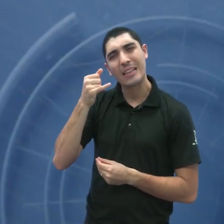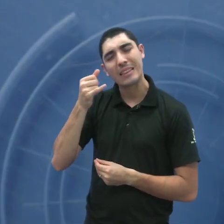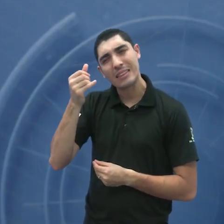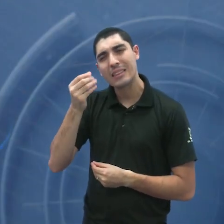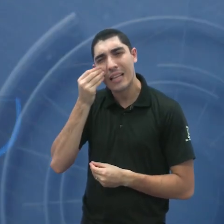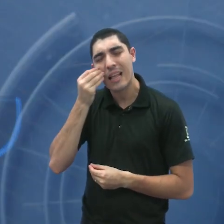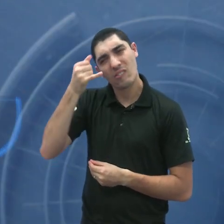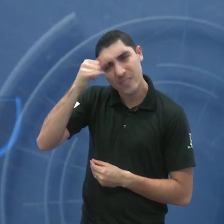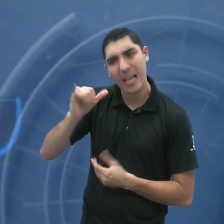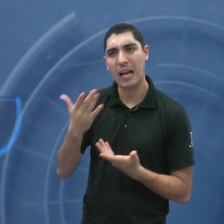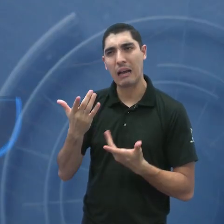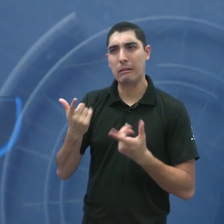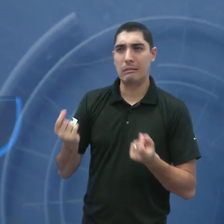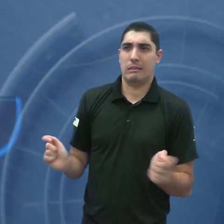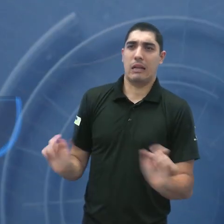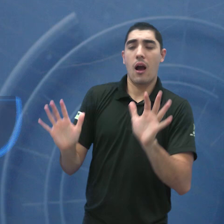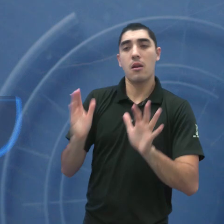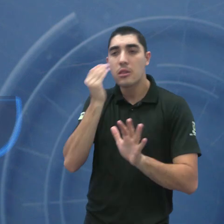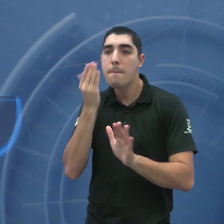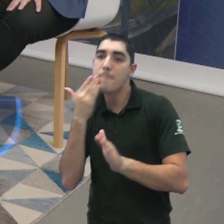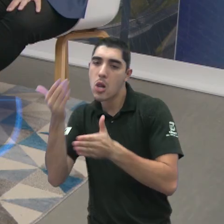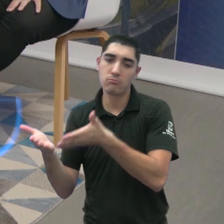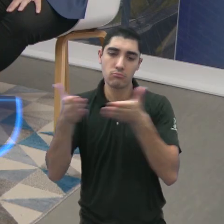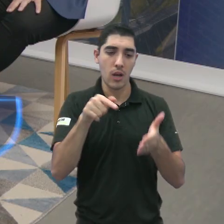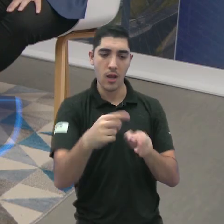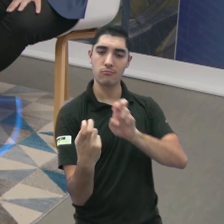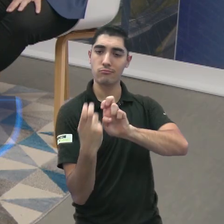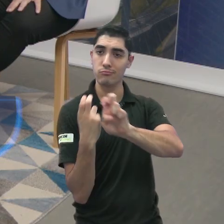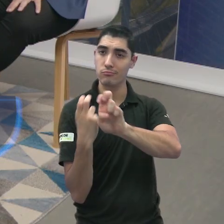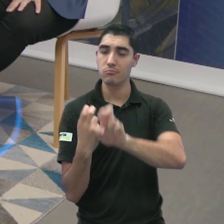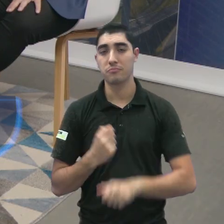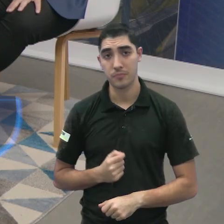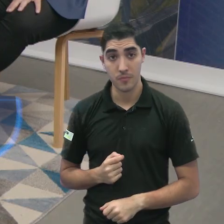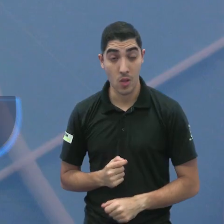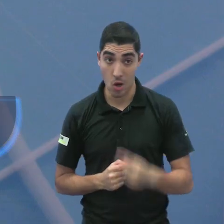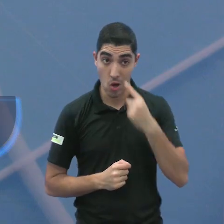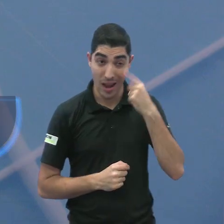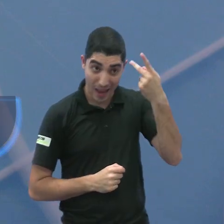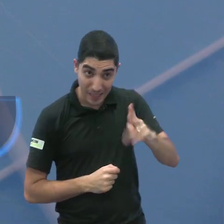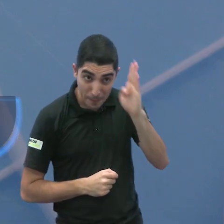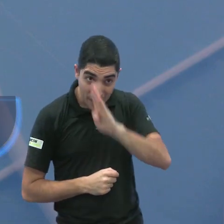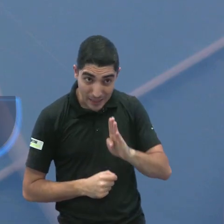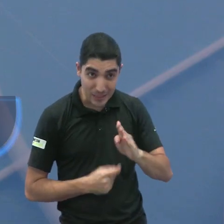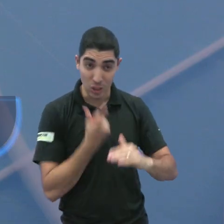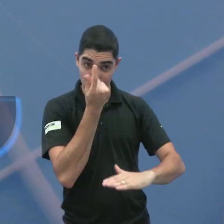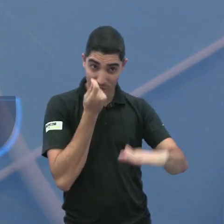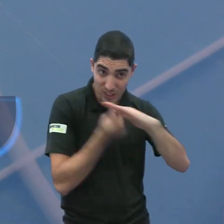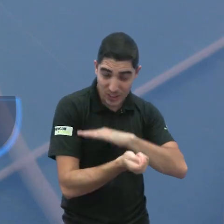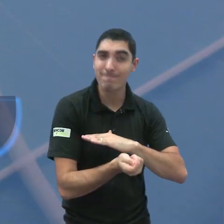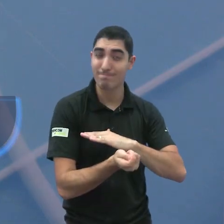ter mais trens aqui no Brasil? Olha, investir no Brasil é sempre um grande desafio, né? Juros